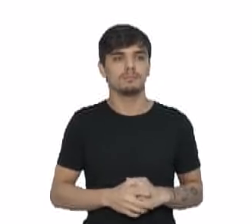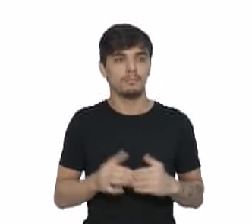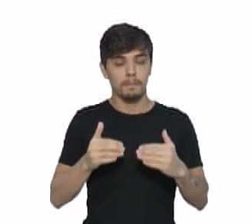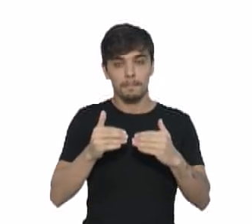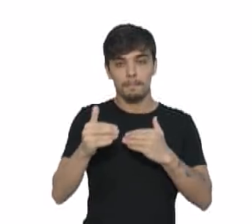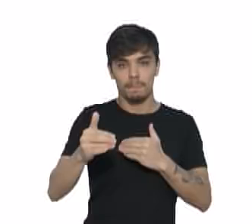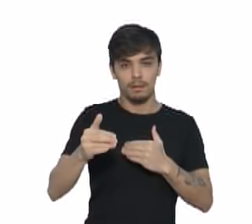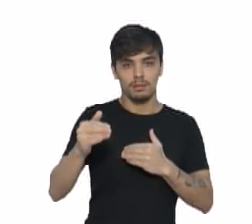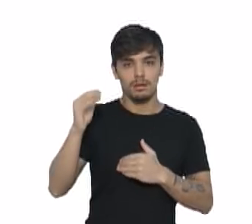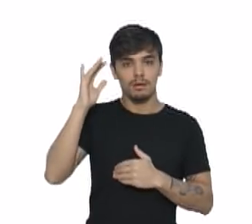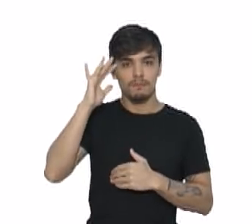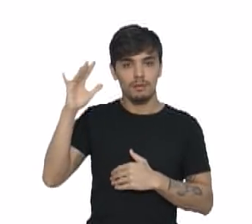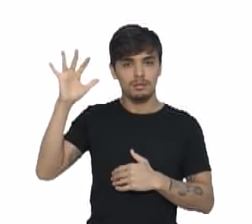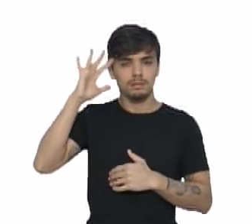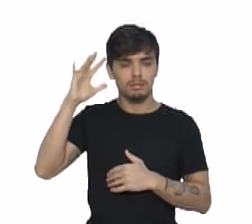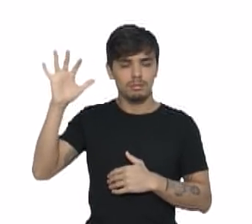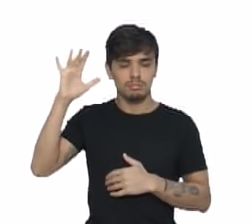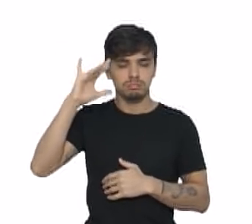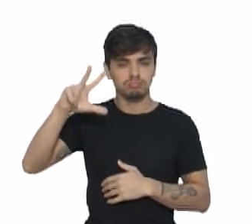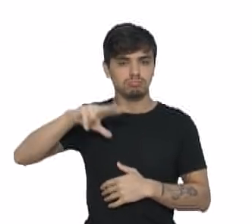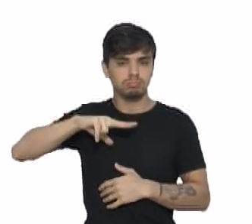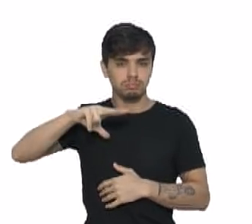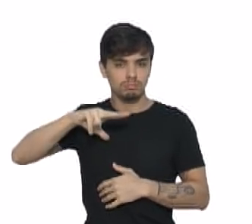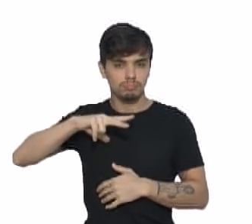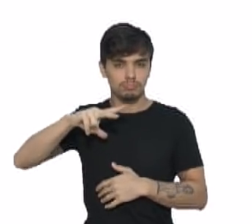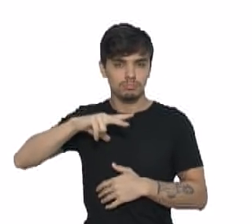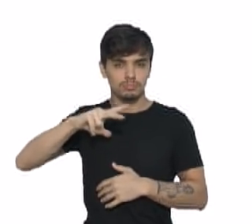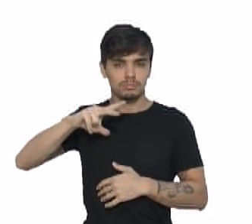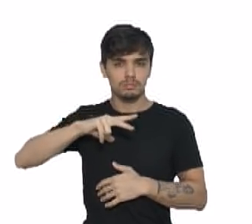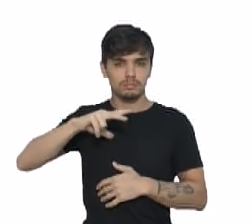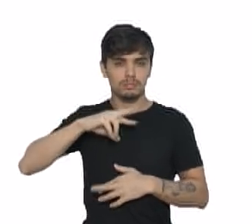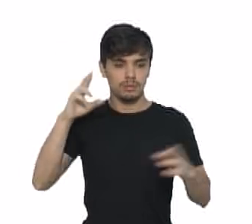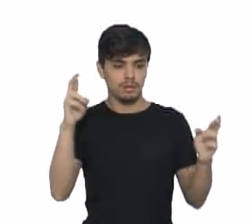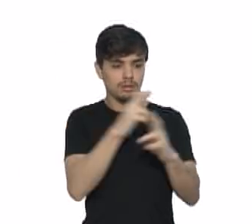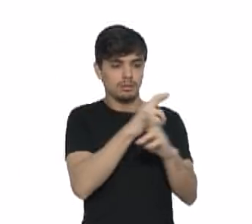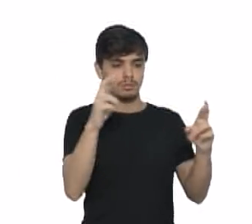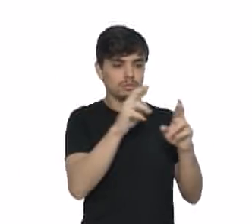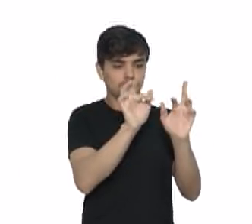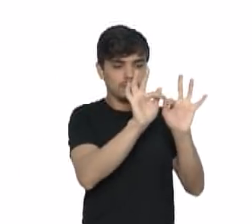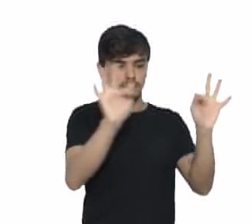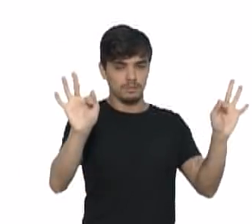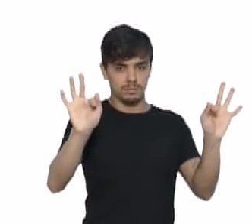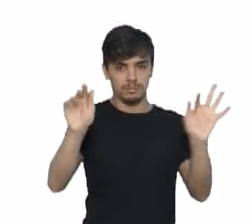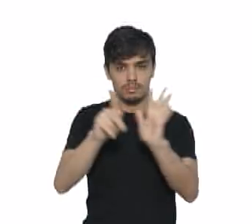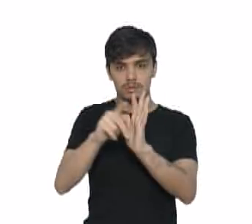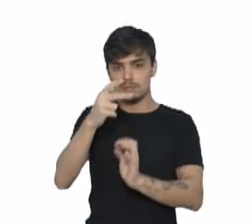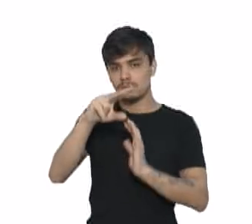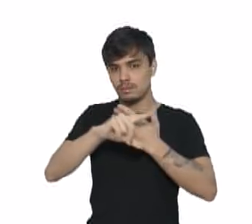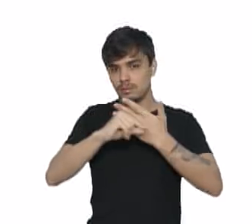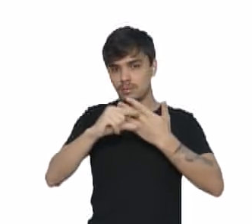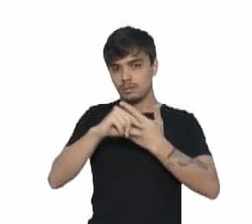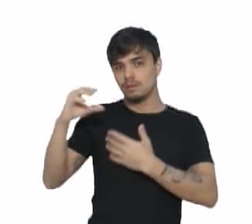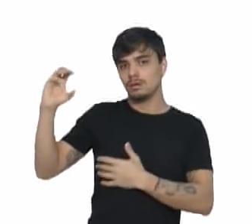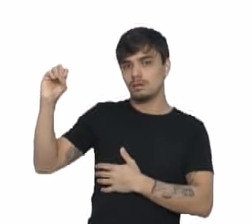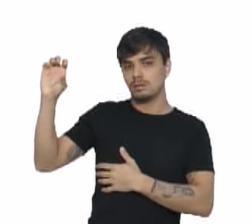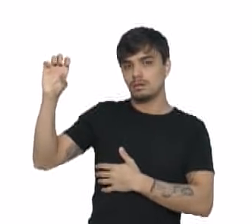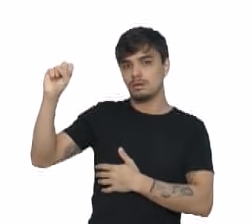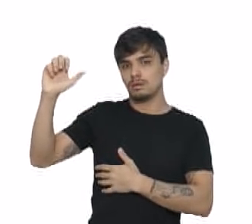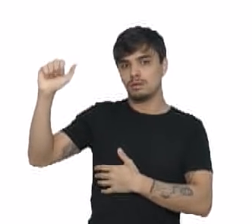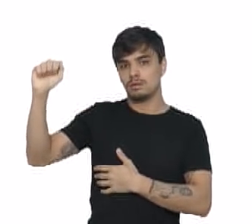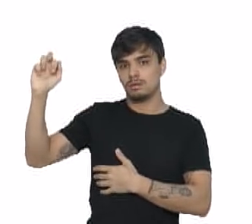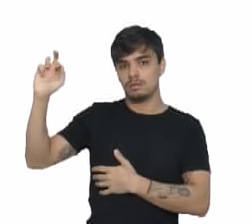reflexão pessoal, né, uma reflexão própria sua aí, relacione a frase do Oscar Wilde com o conceito do